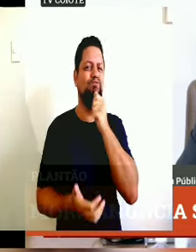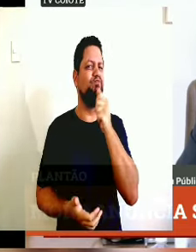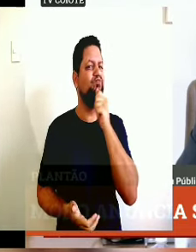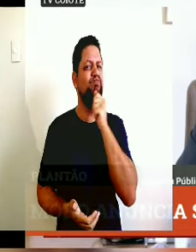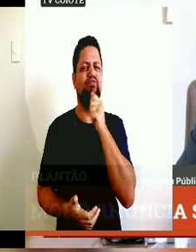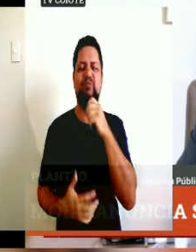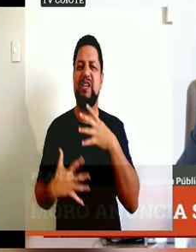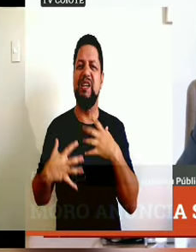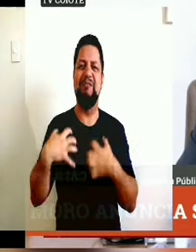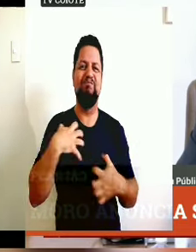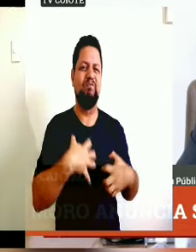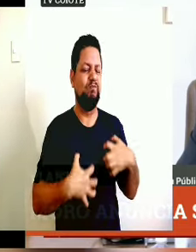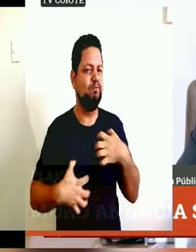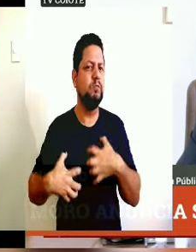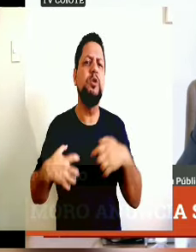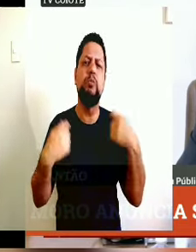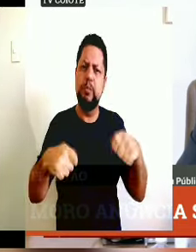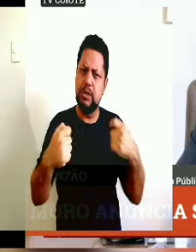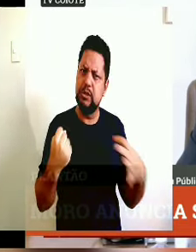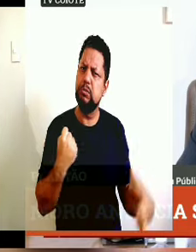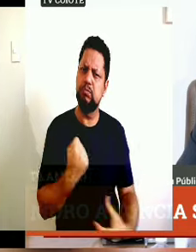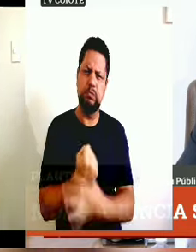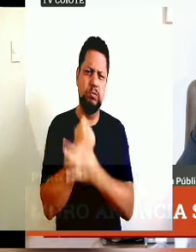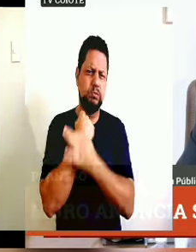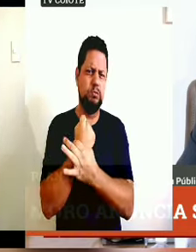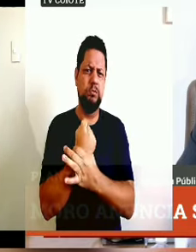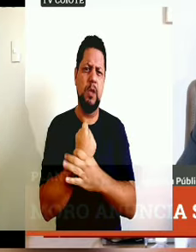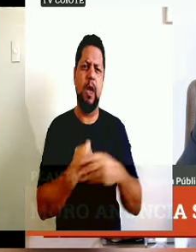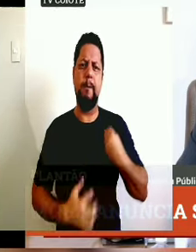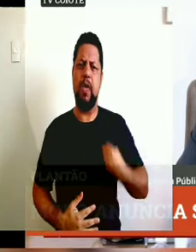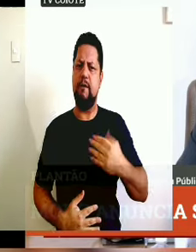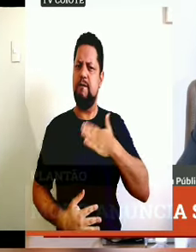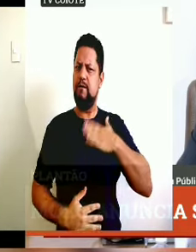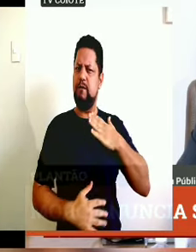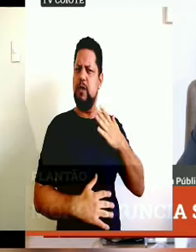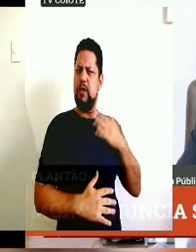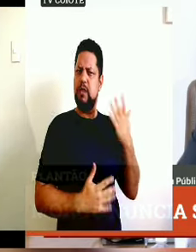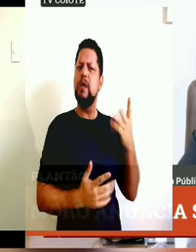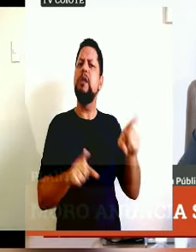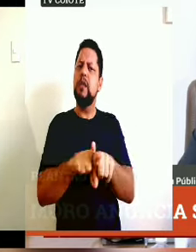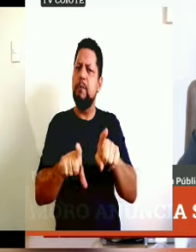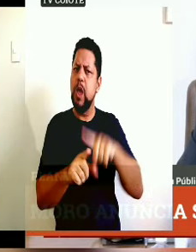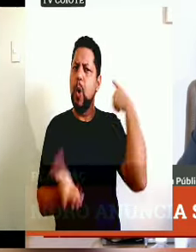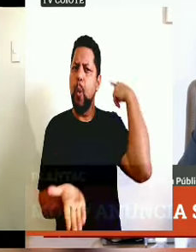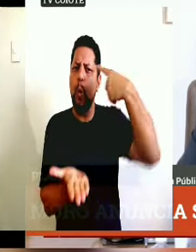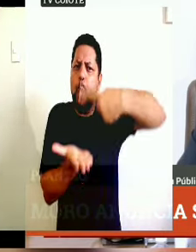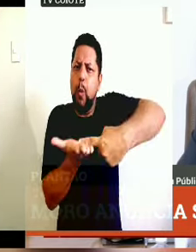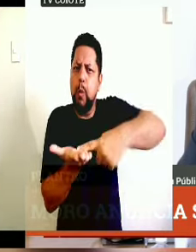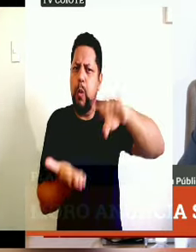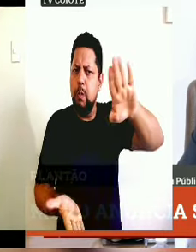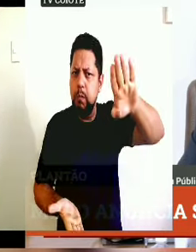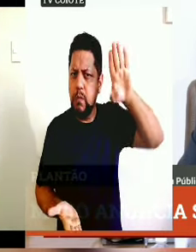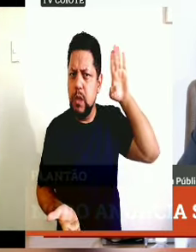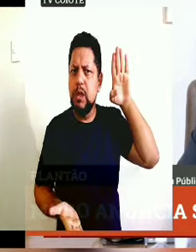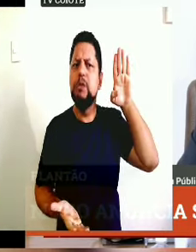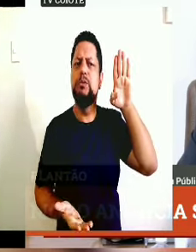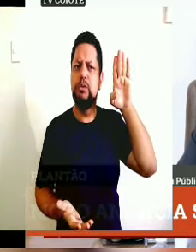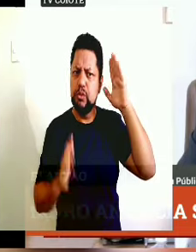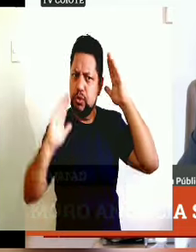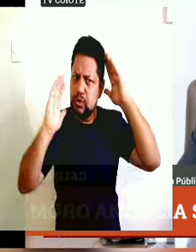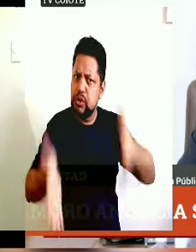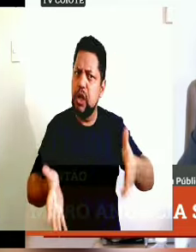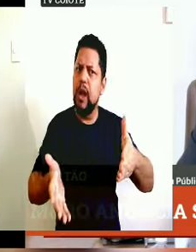Tenho que preservar, né, a minha biografia, mas acima de tudo eu tenho que preservar o compromisso, que foi o compromisso que eu assumi